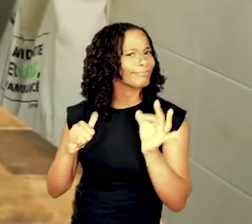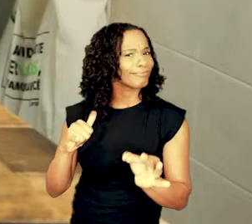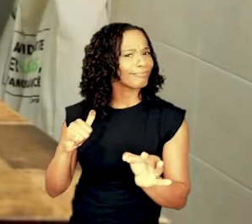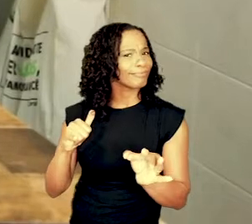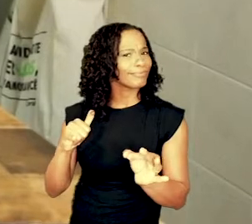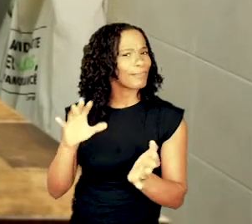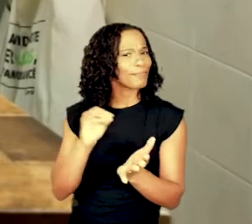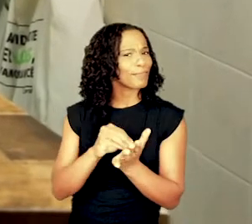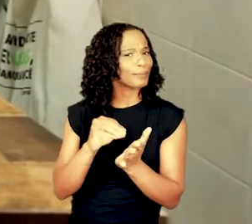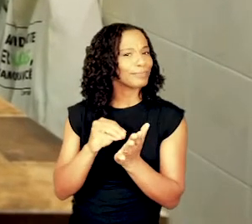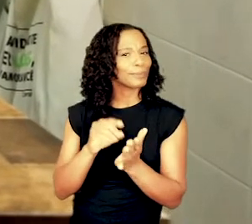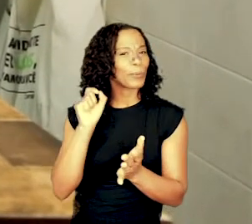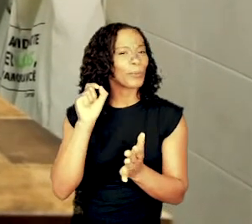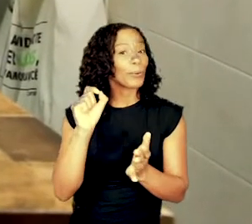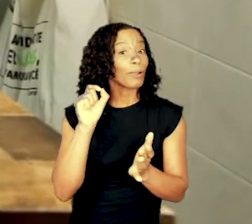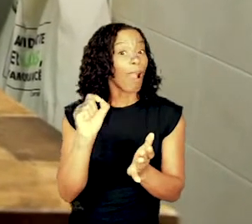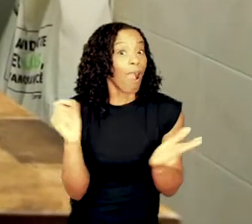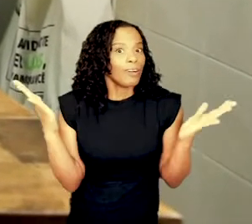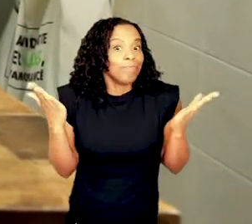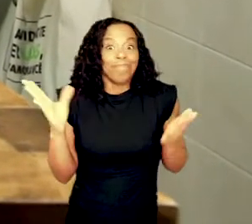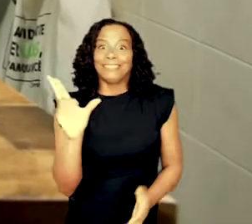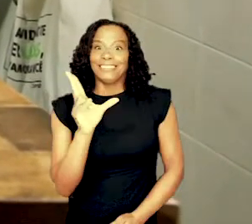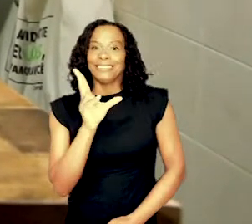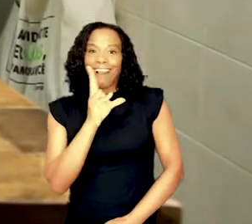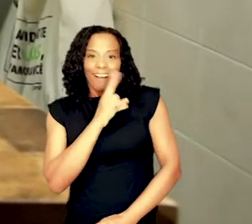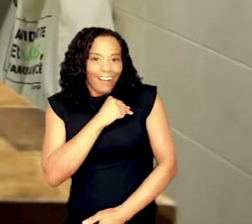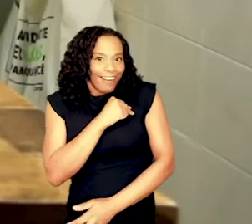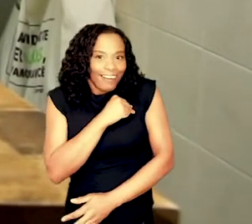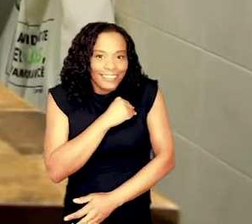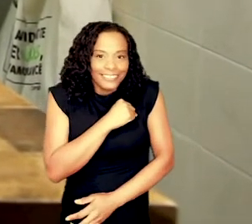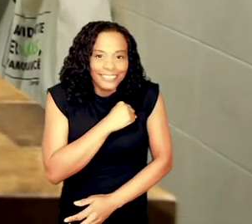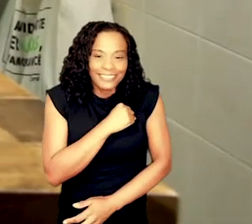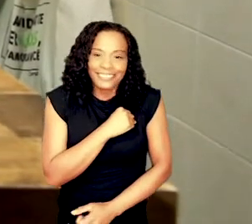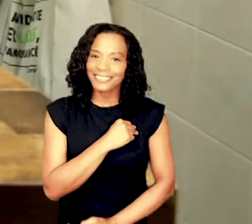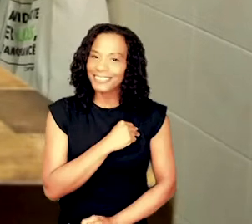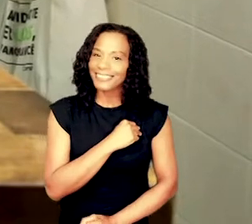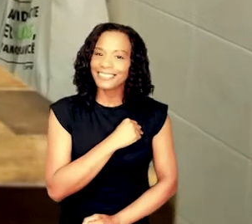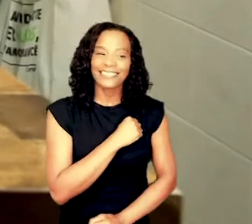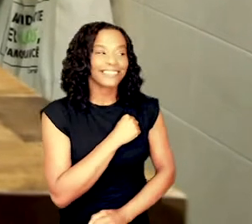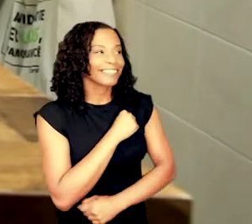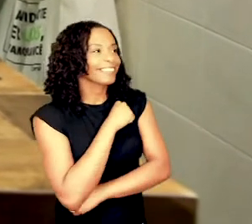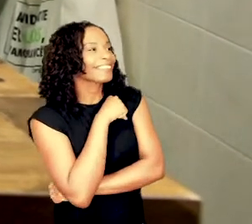Na moral. Não, na verdade falta isso aqui ainda.